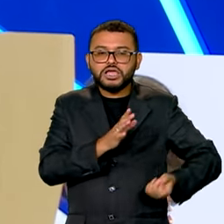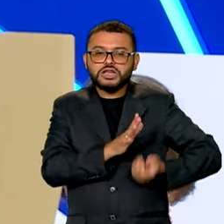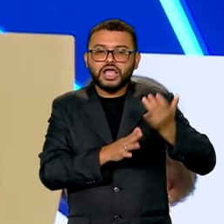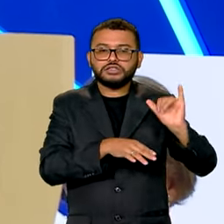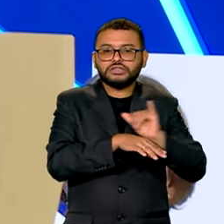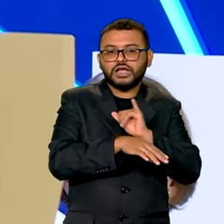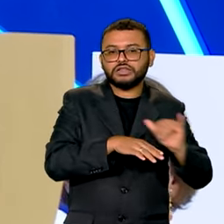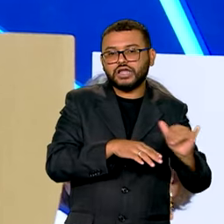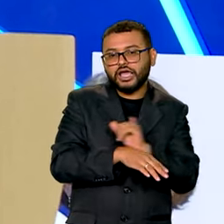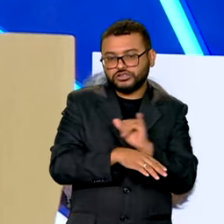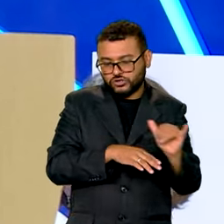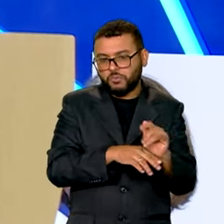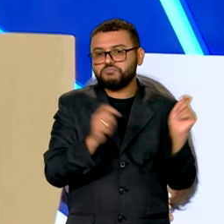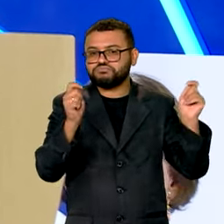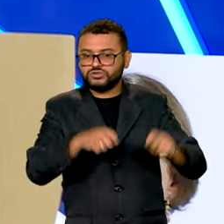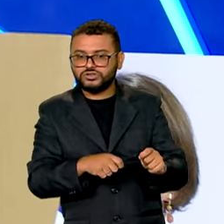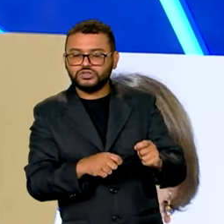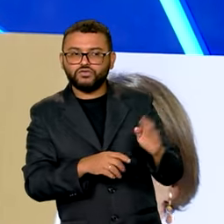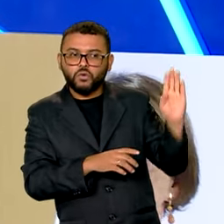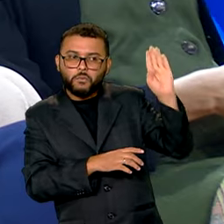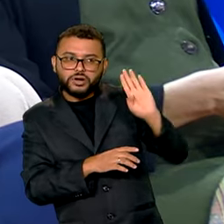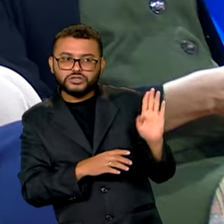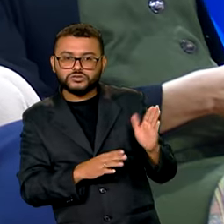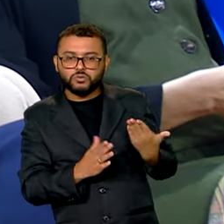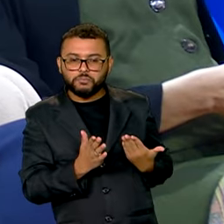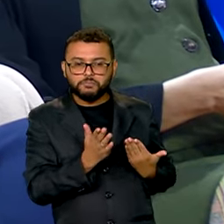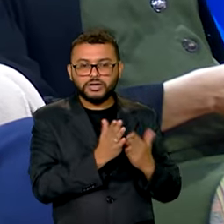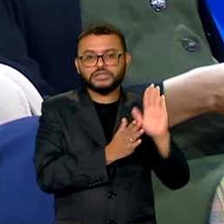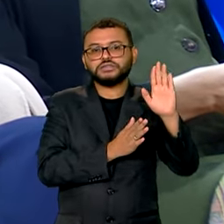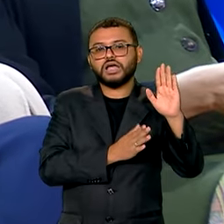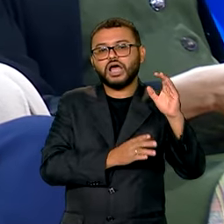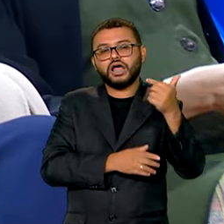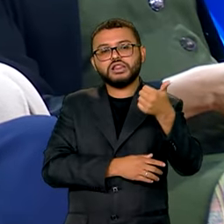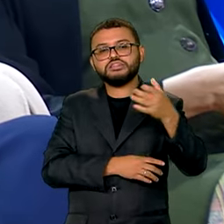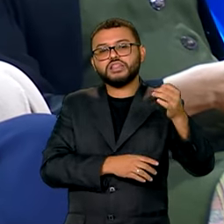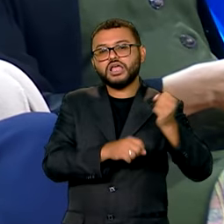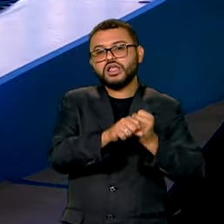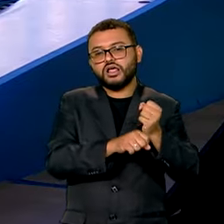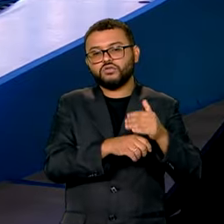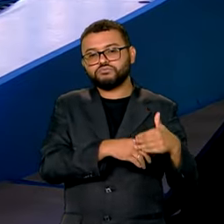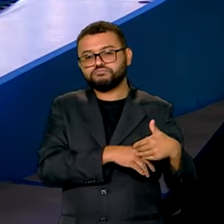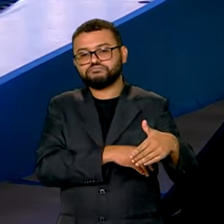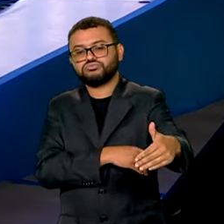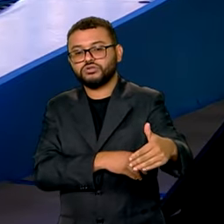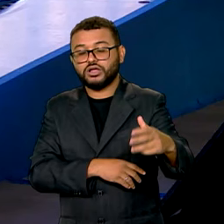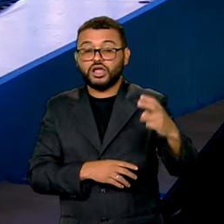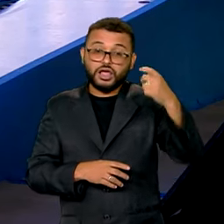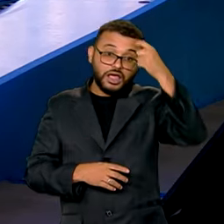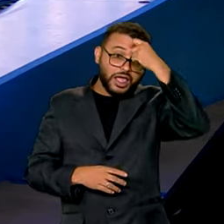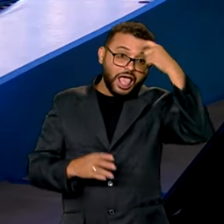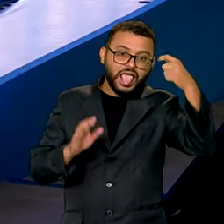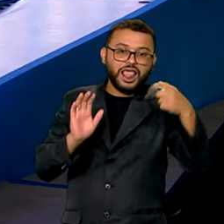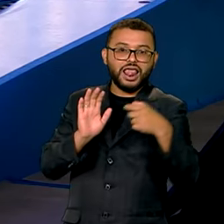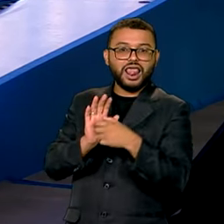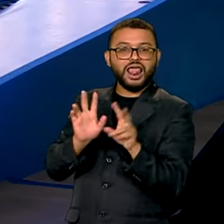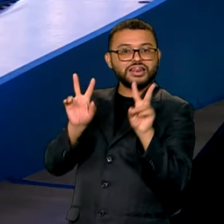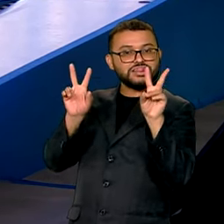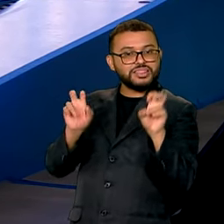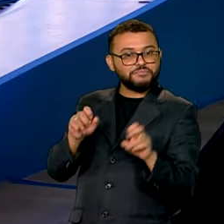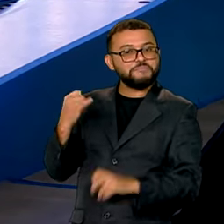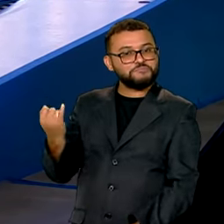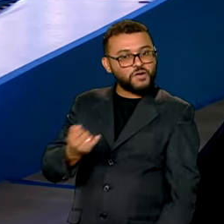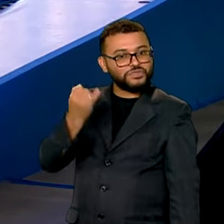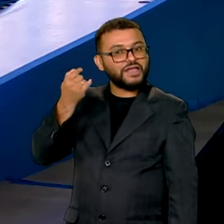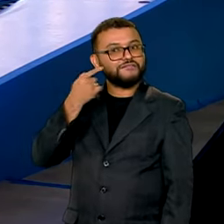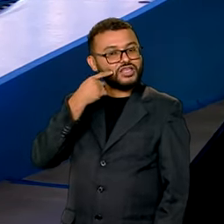que serão estratégicas para o Brasil nos próximos 10 anos. A inteligência artificial é um dos